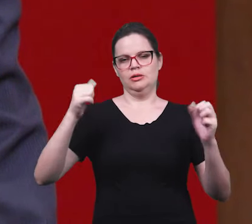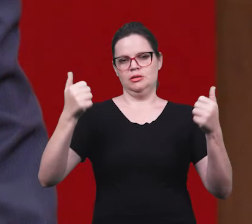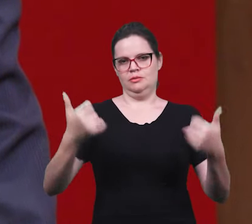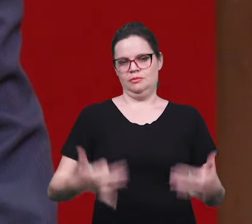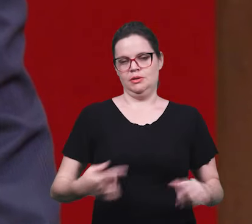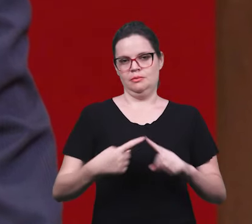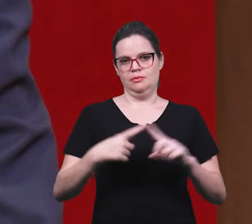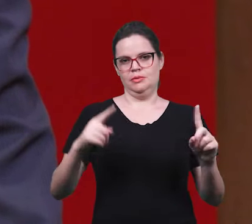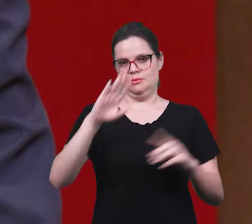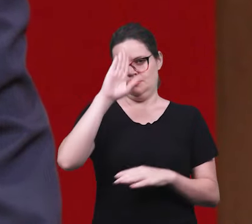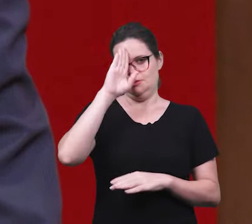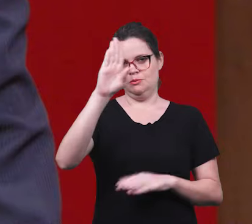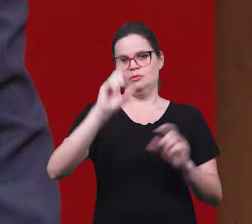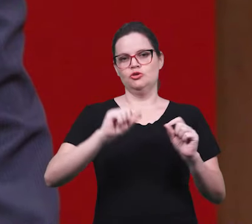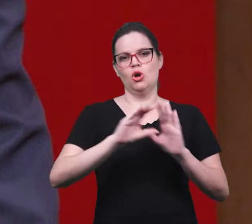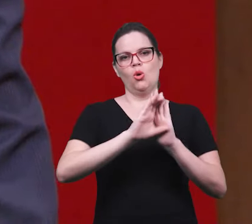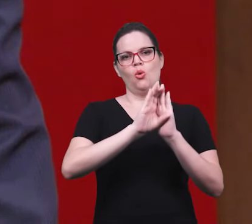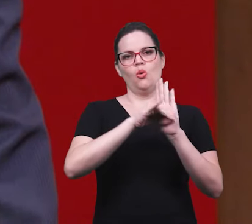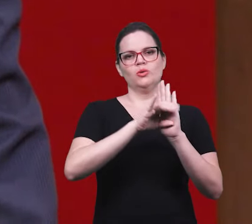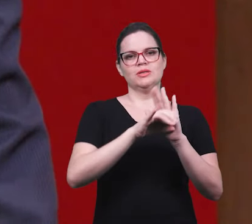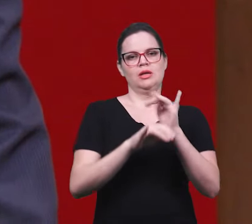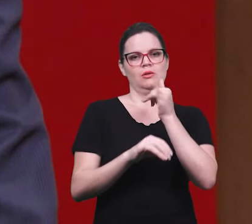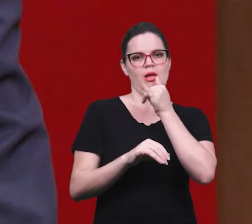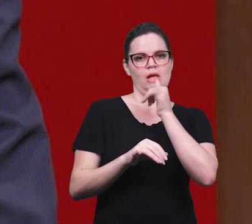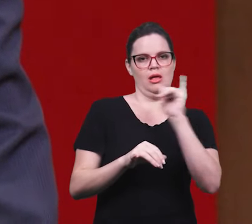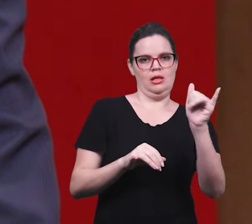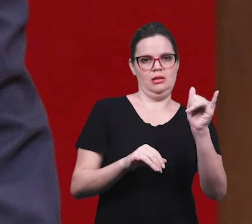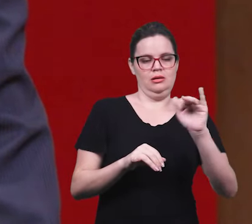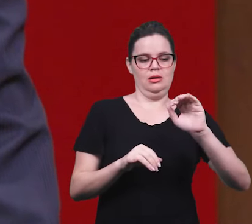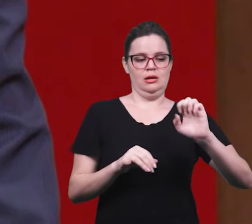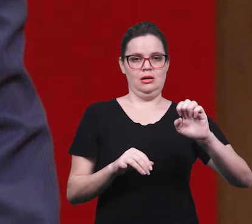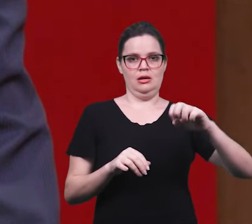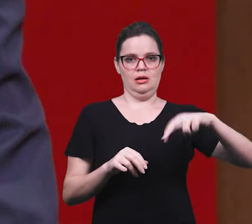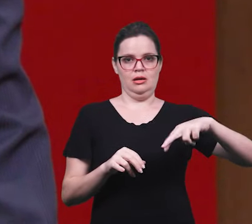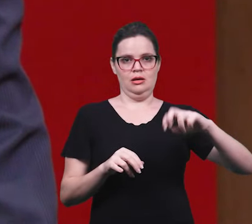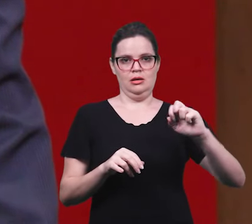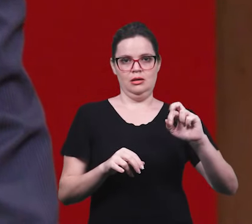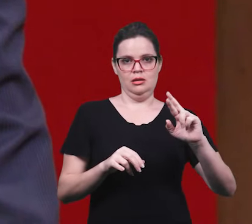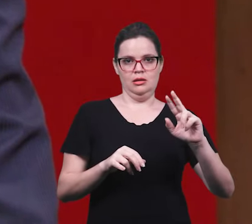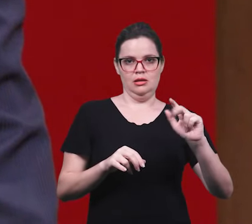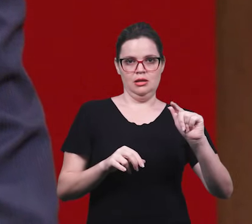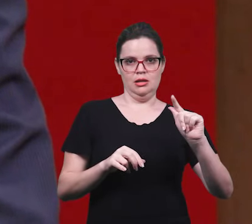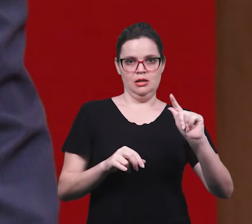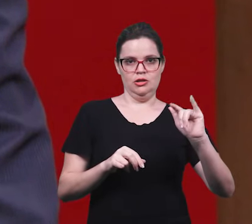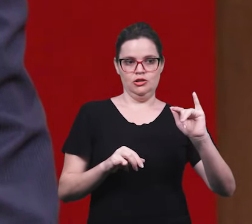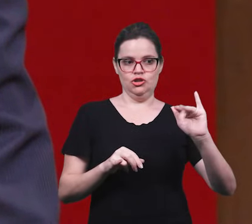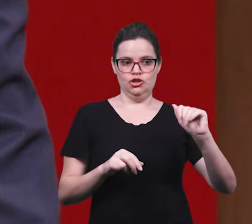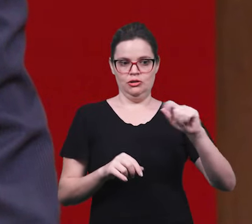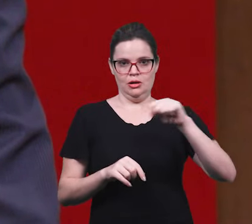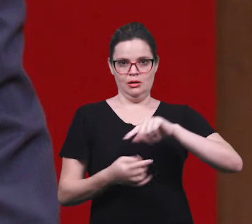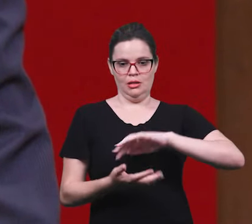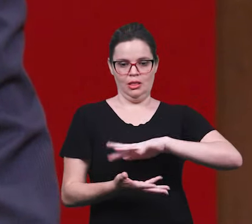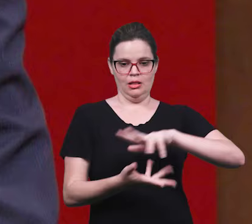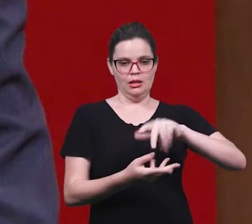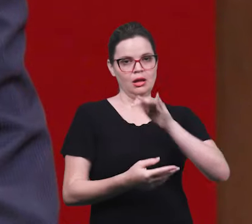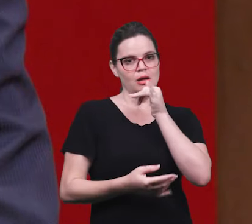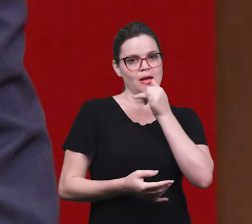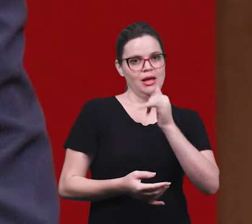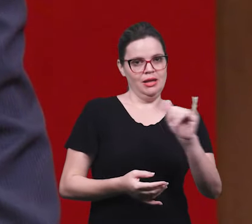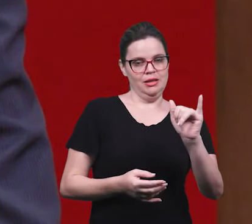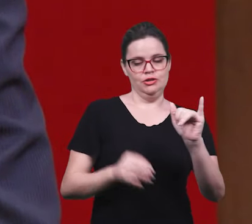conceitos da energia e da energéia. A energia, aquela que está relacionada à obra criadora,